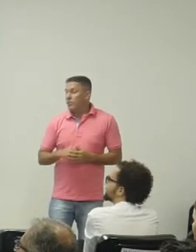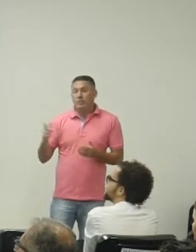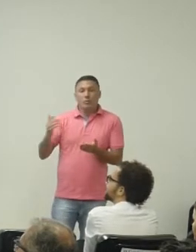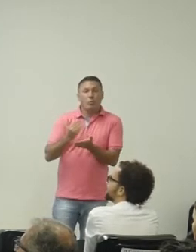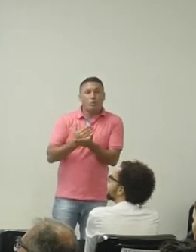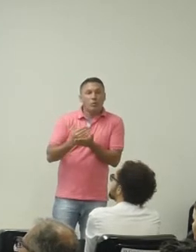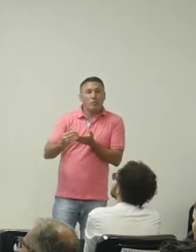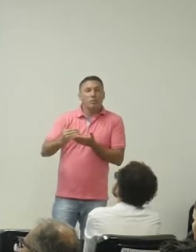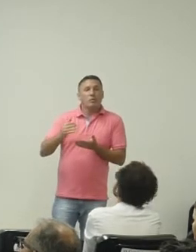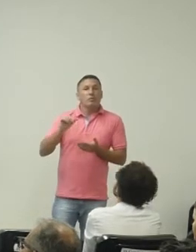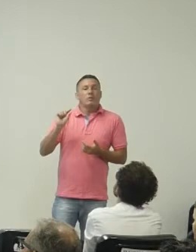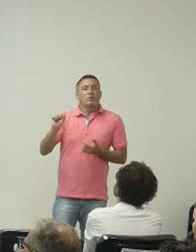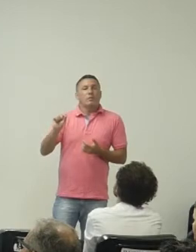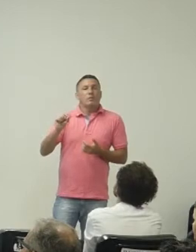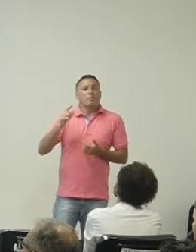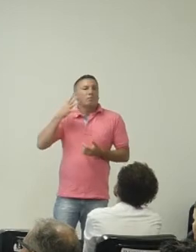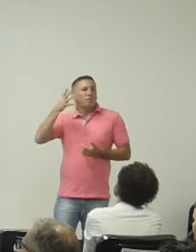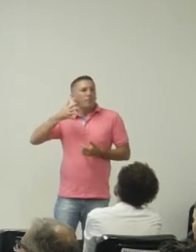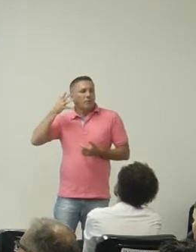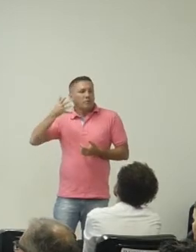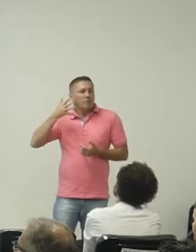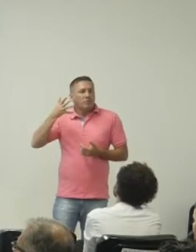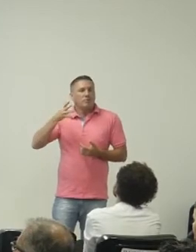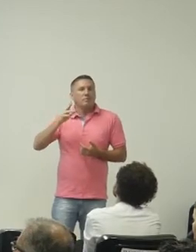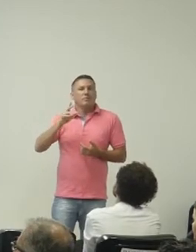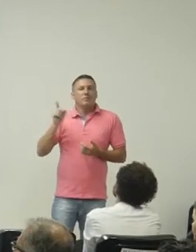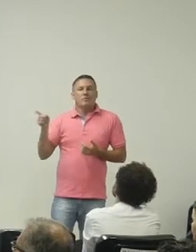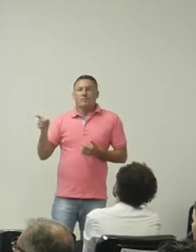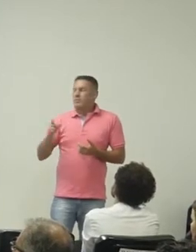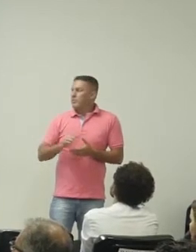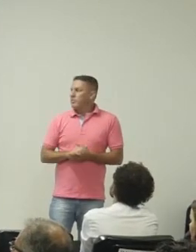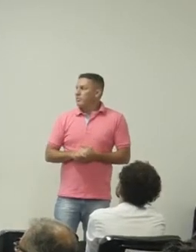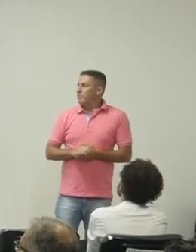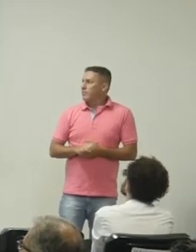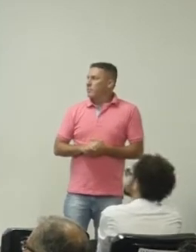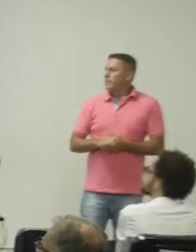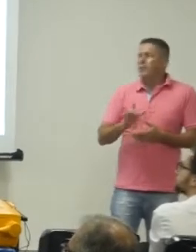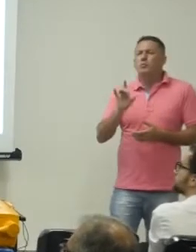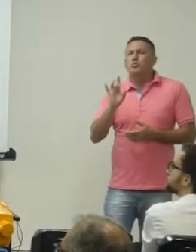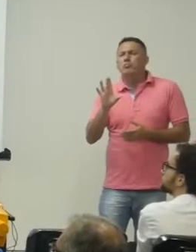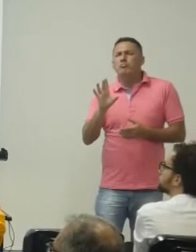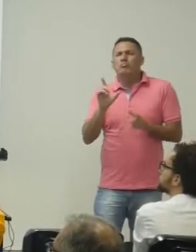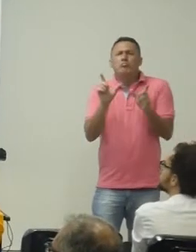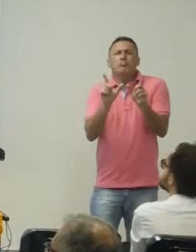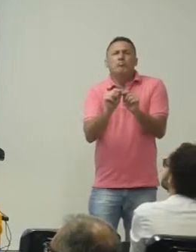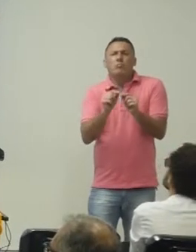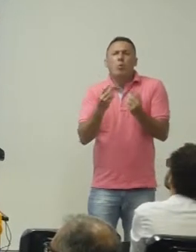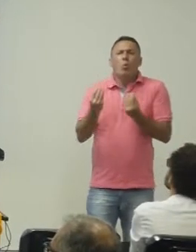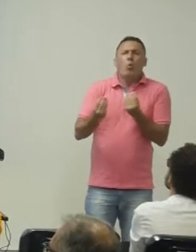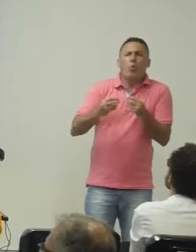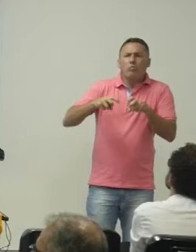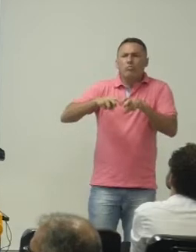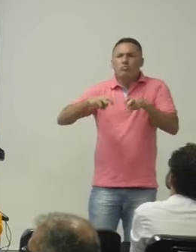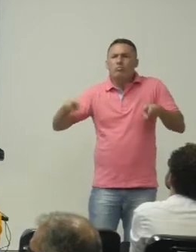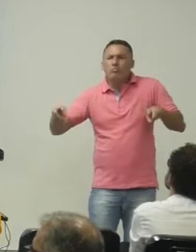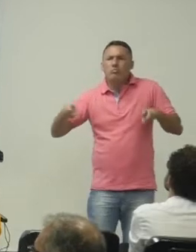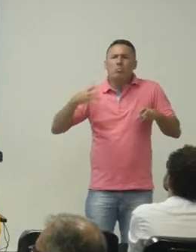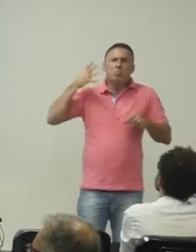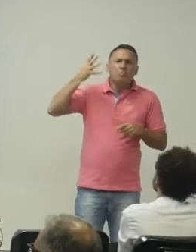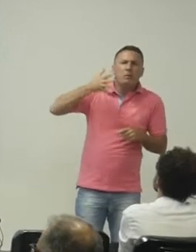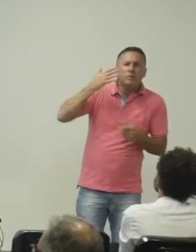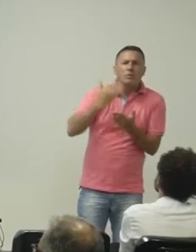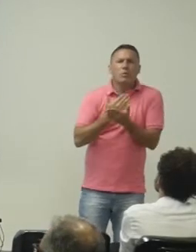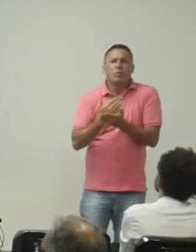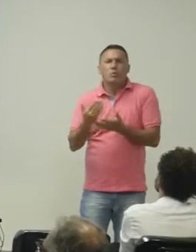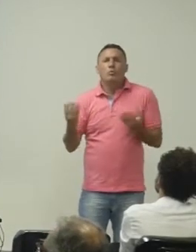Iniciaremos então, daremos início aos nossos trabalhos. Apenas para explicar a dinâmica do trabalho,